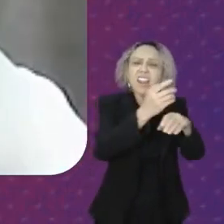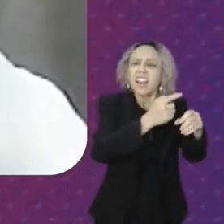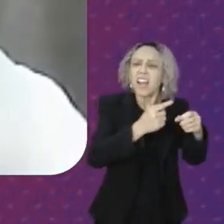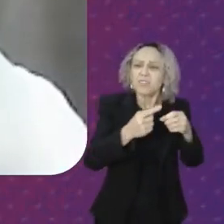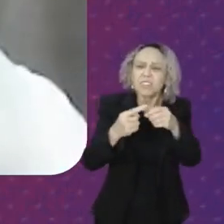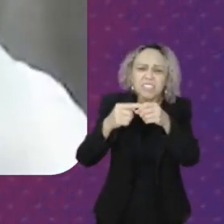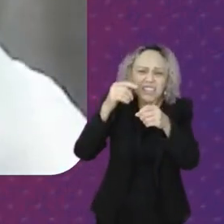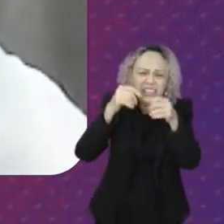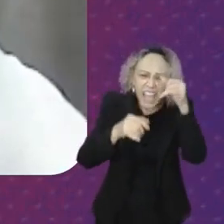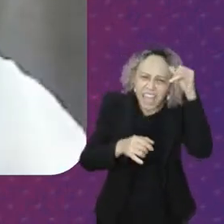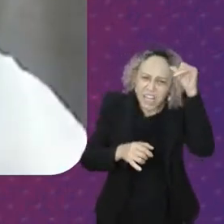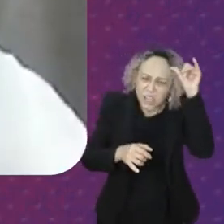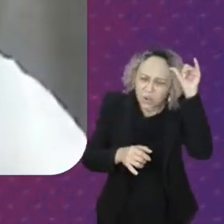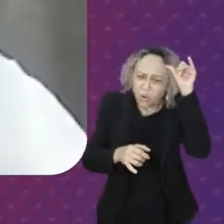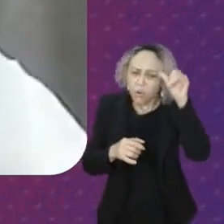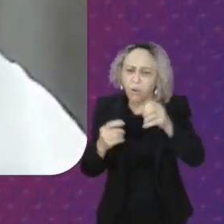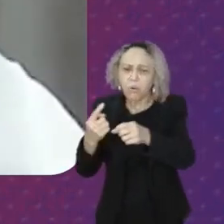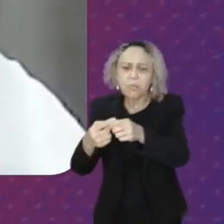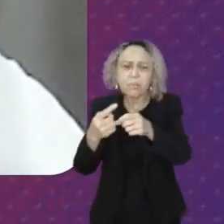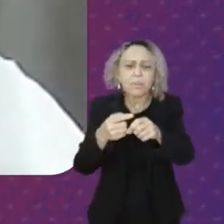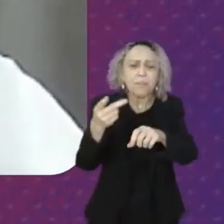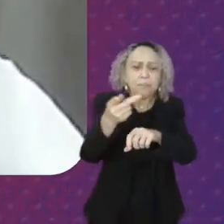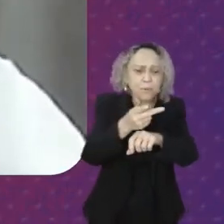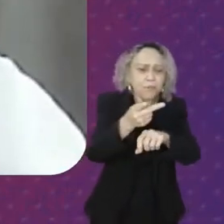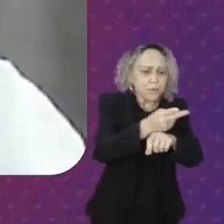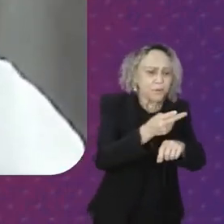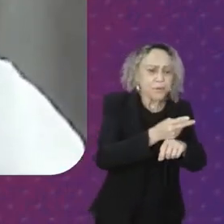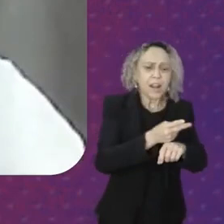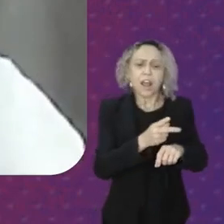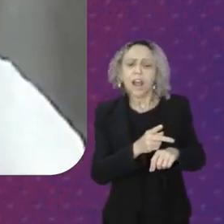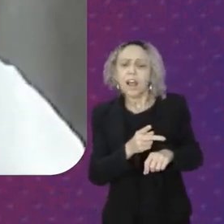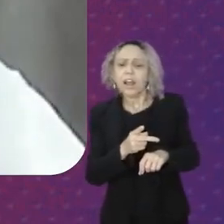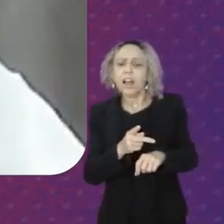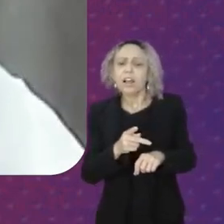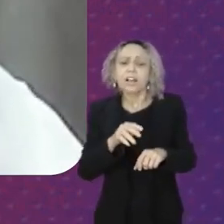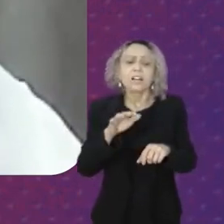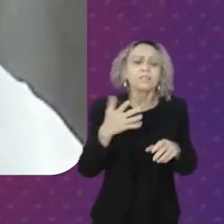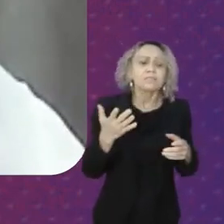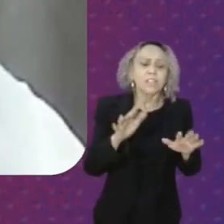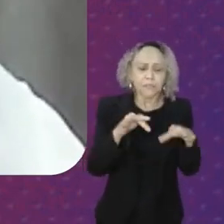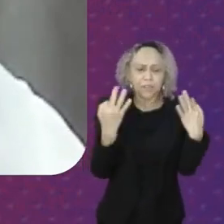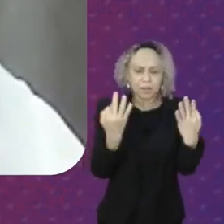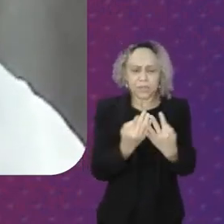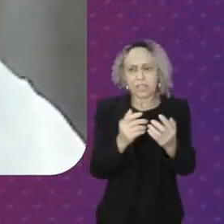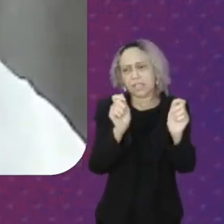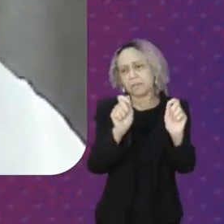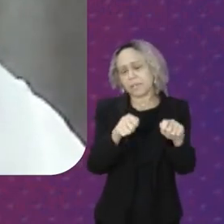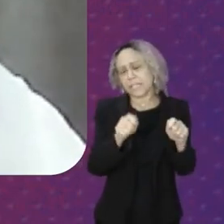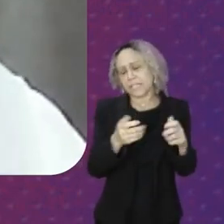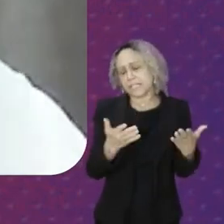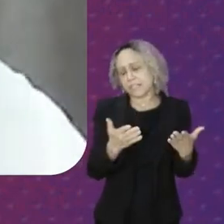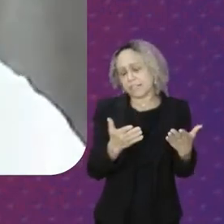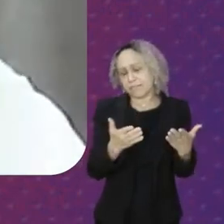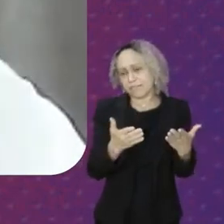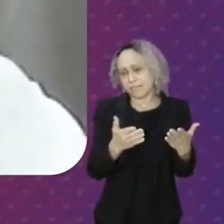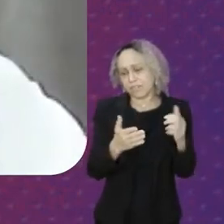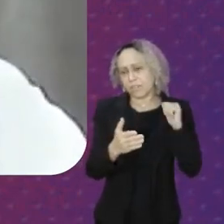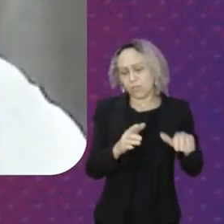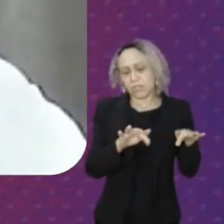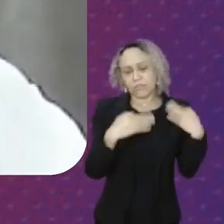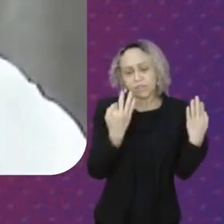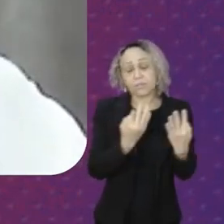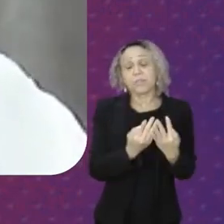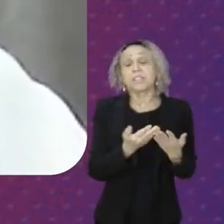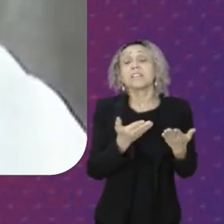Com isso, quase que dobrou o número de pessoas, de famílias integrantes beneficiados. Tá? Isso na gestão da